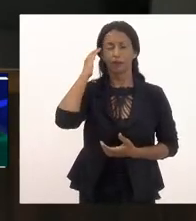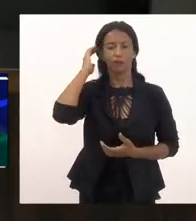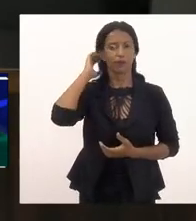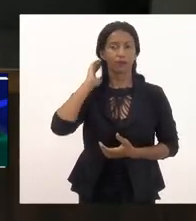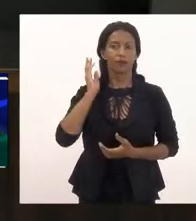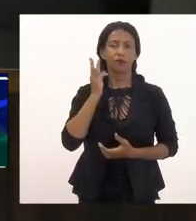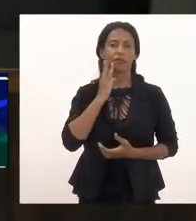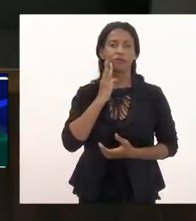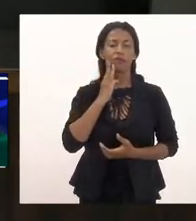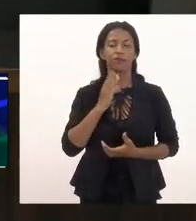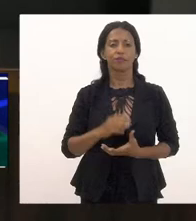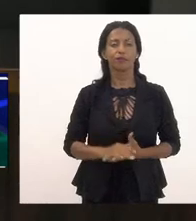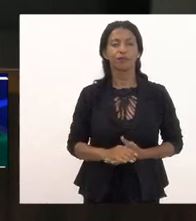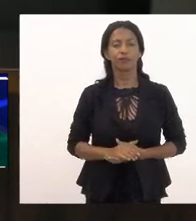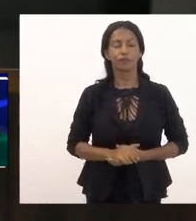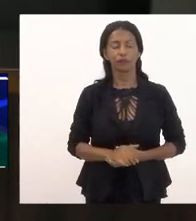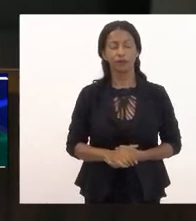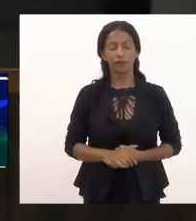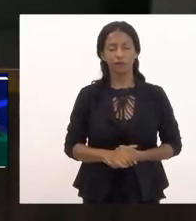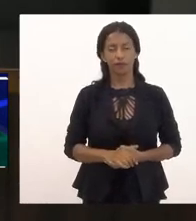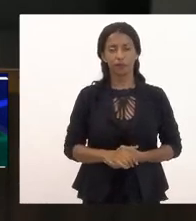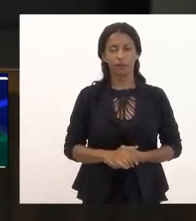Carneiro.